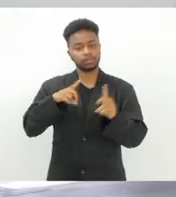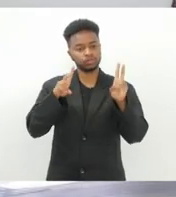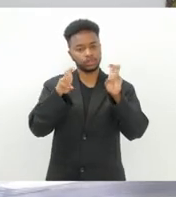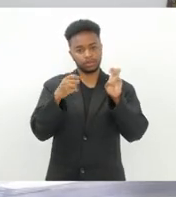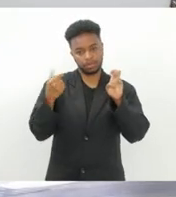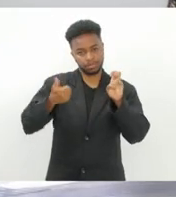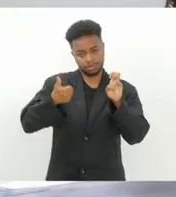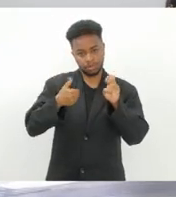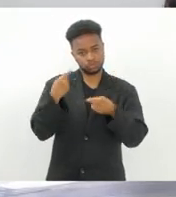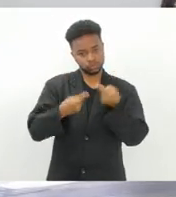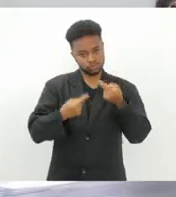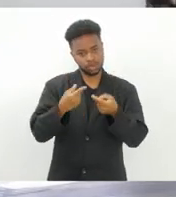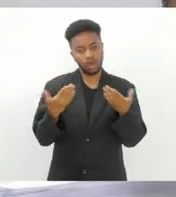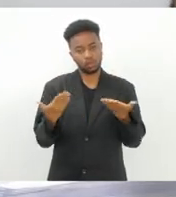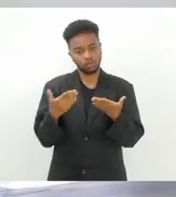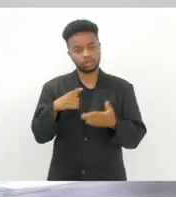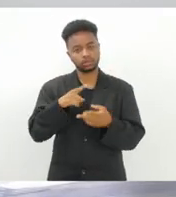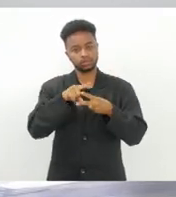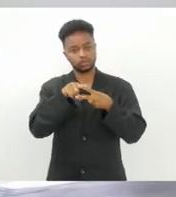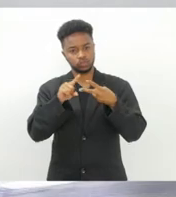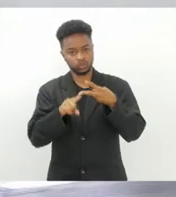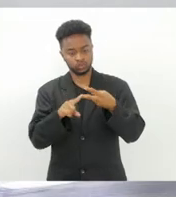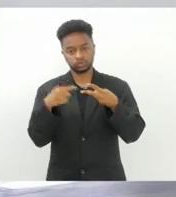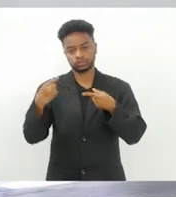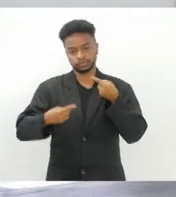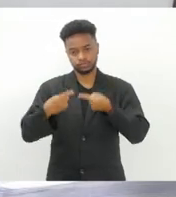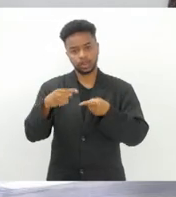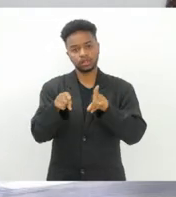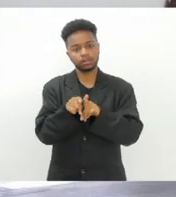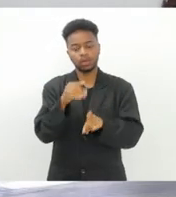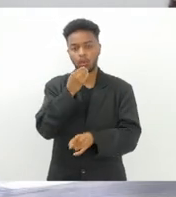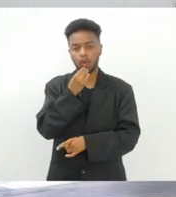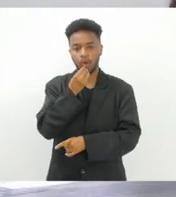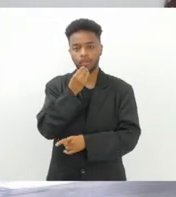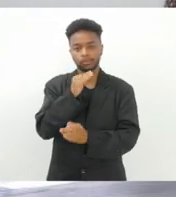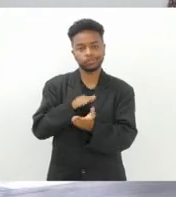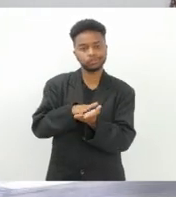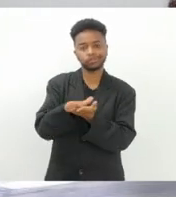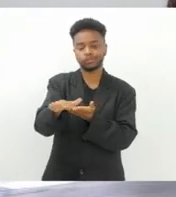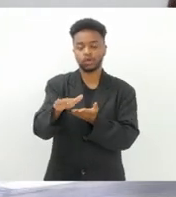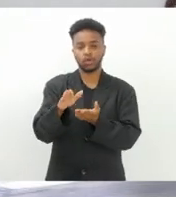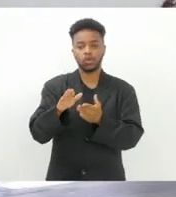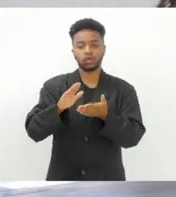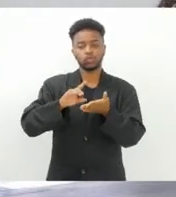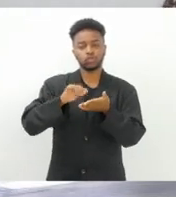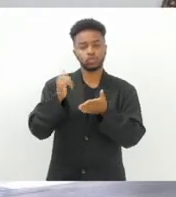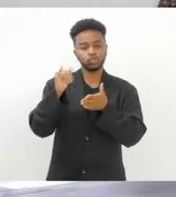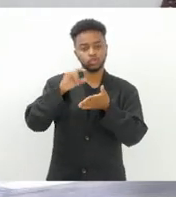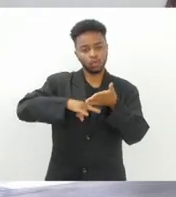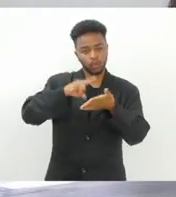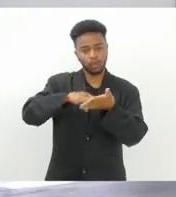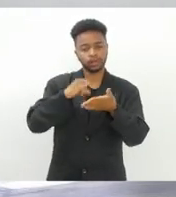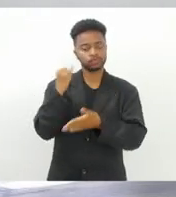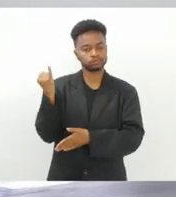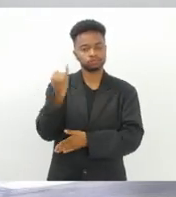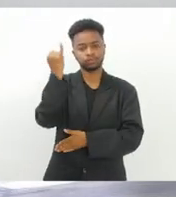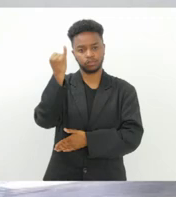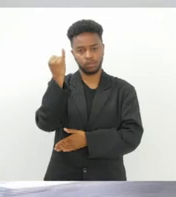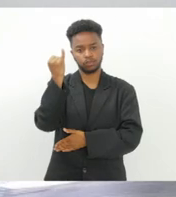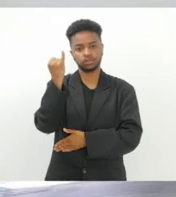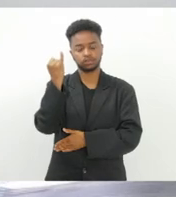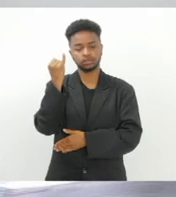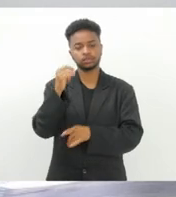agora são dois temas, além de, claro, o lançamento desse documento que tem um valor extraordinário e